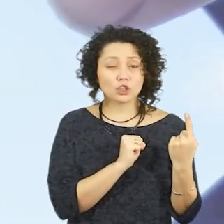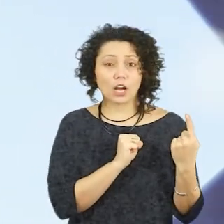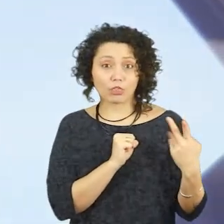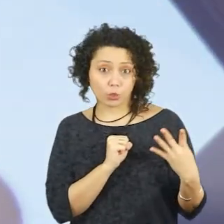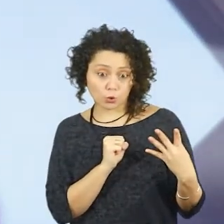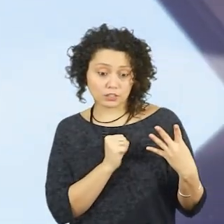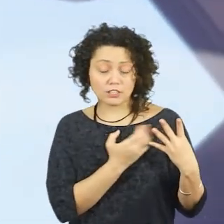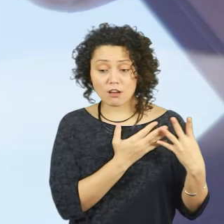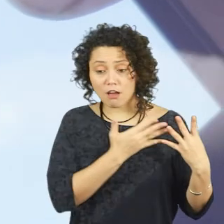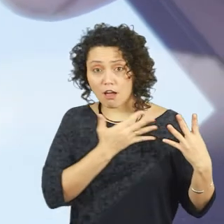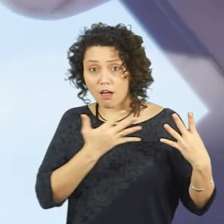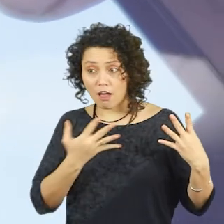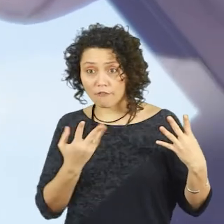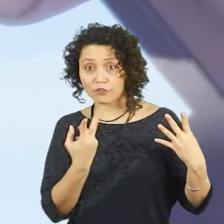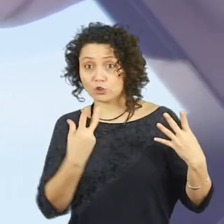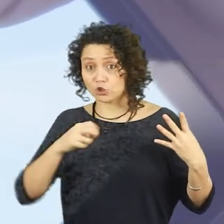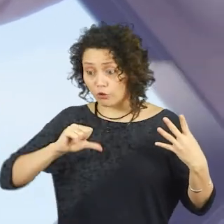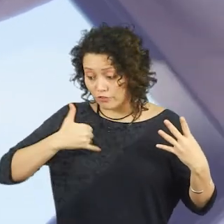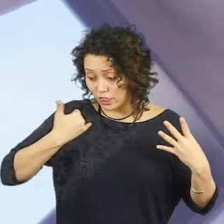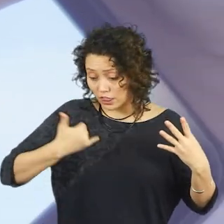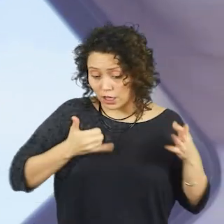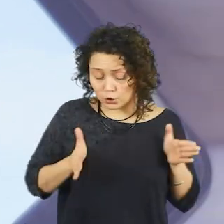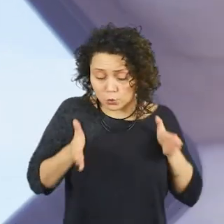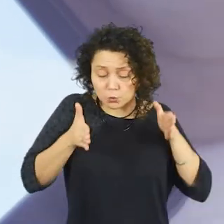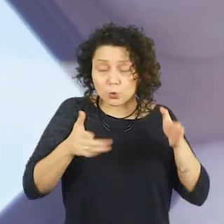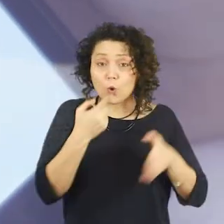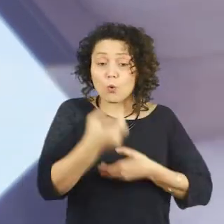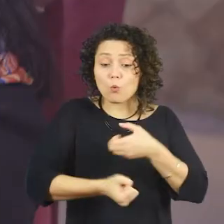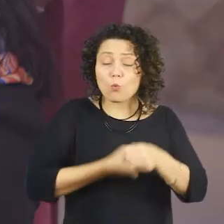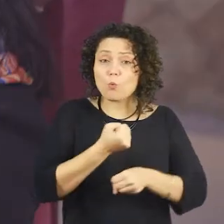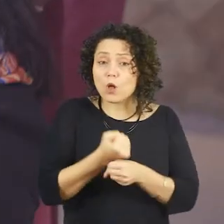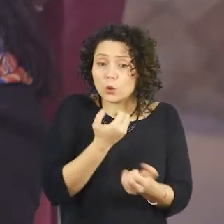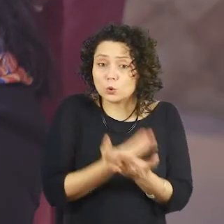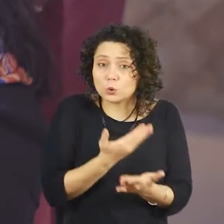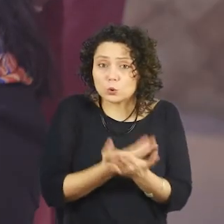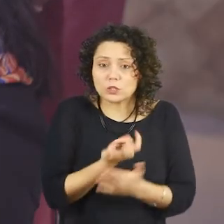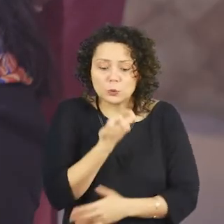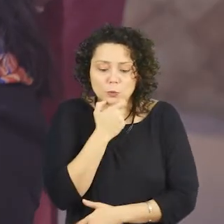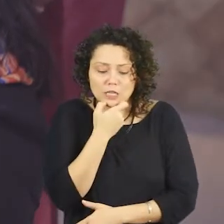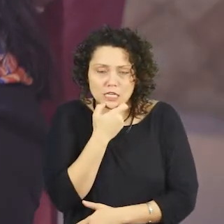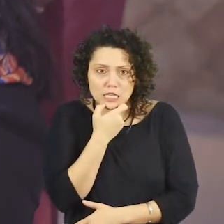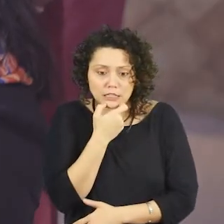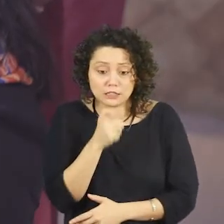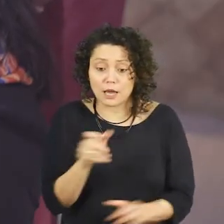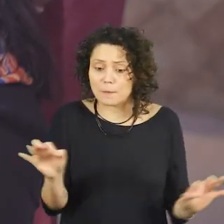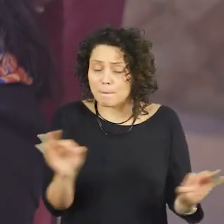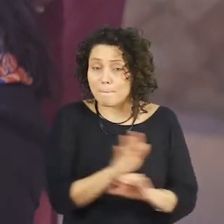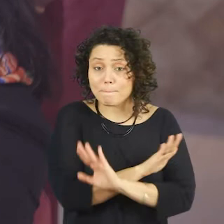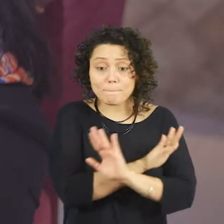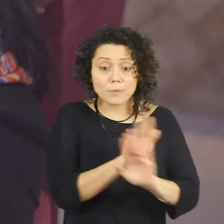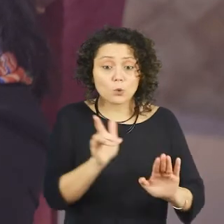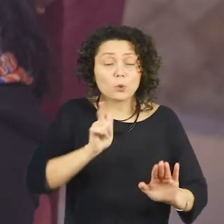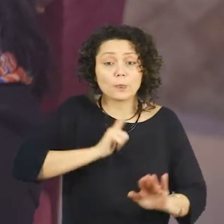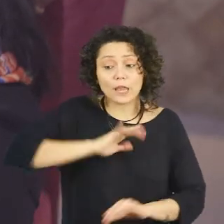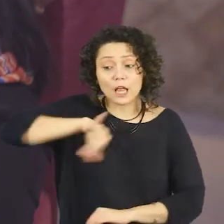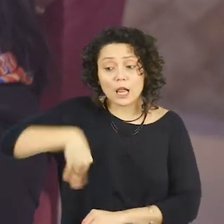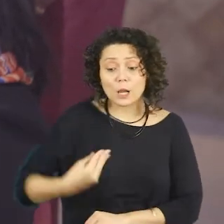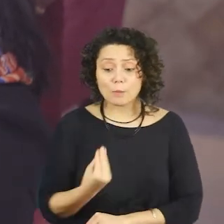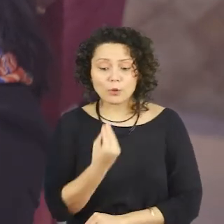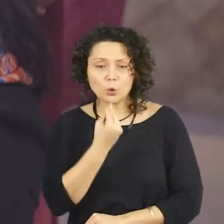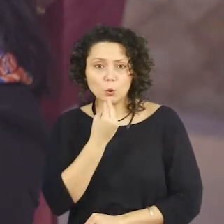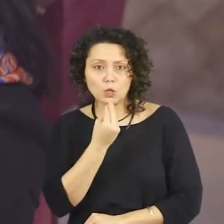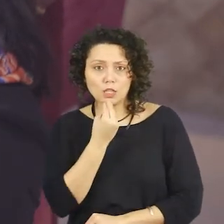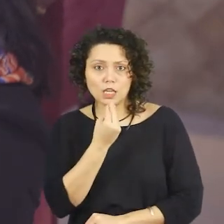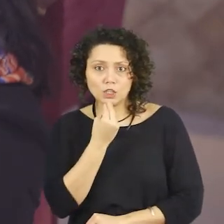anos. Eles vão ter aí a formação de um ano de inglês. E, após essa formação, eles vão ter a oportunidade